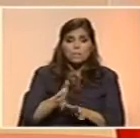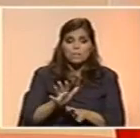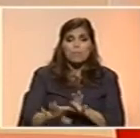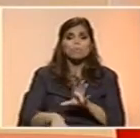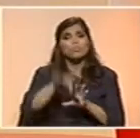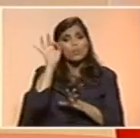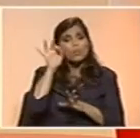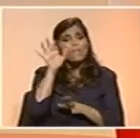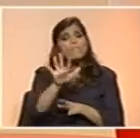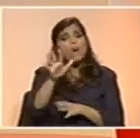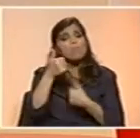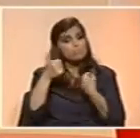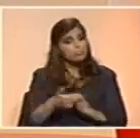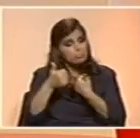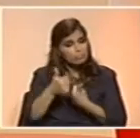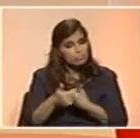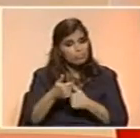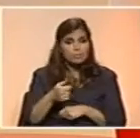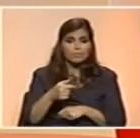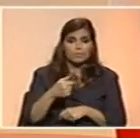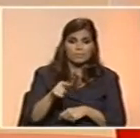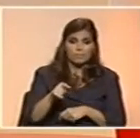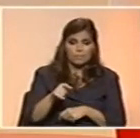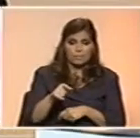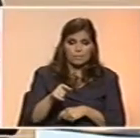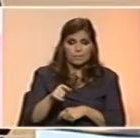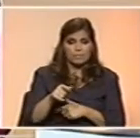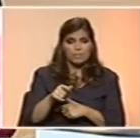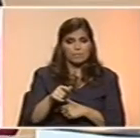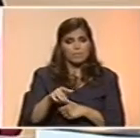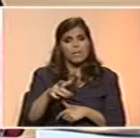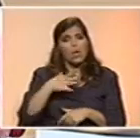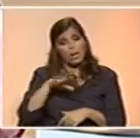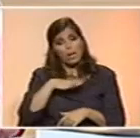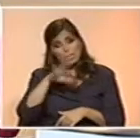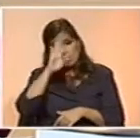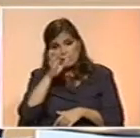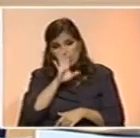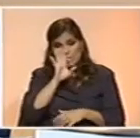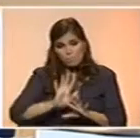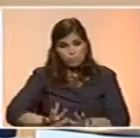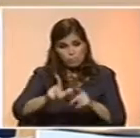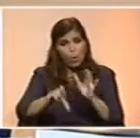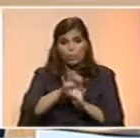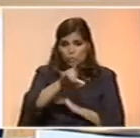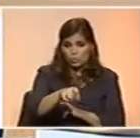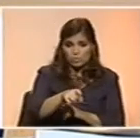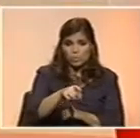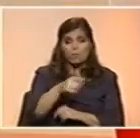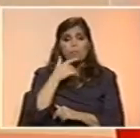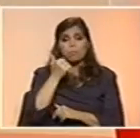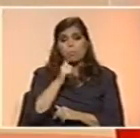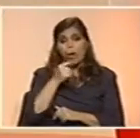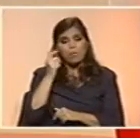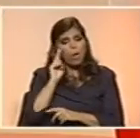mais correta possível. E é nesse sentido, portanto, que estou a dizer, se tem havido um esforço ou não, no sentido de melhorar... Não se pode estigmatizar toda uma